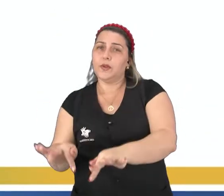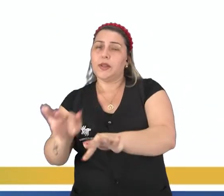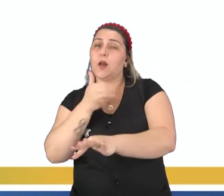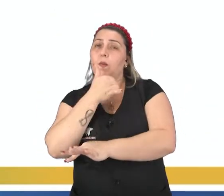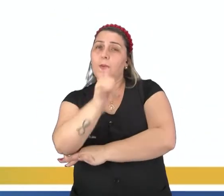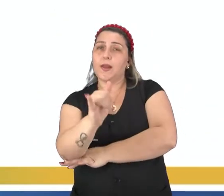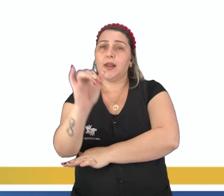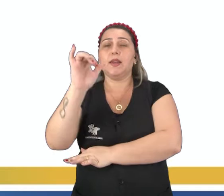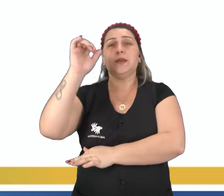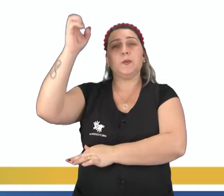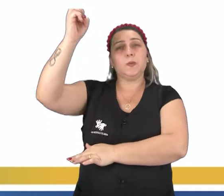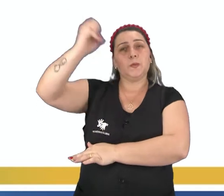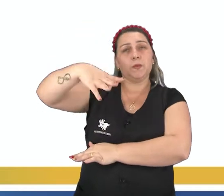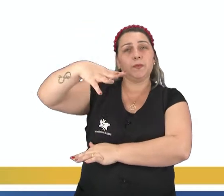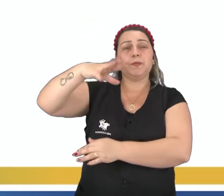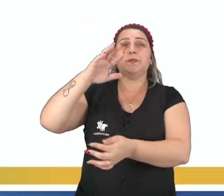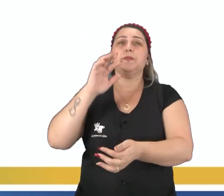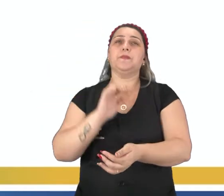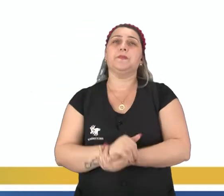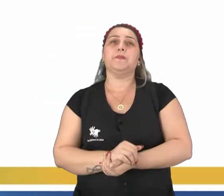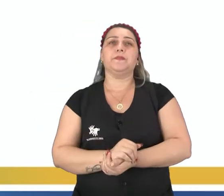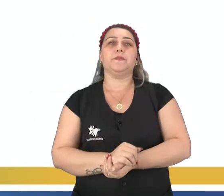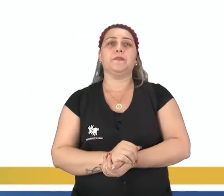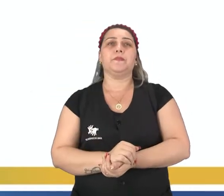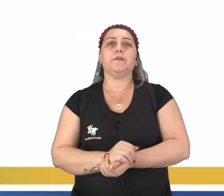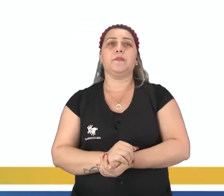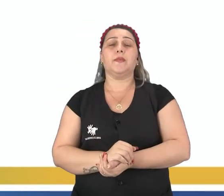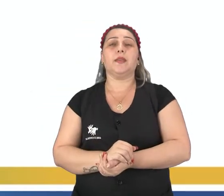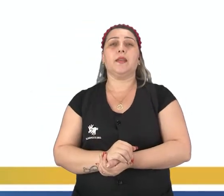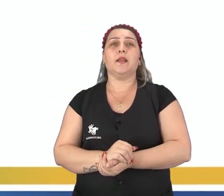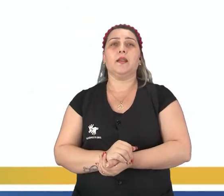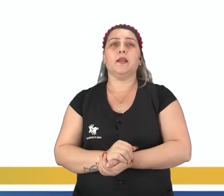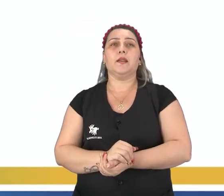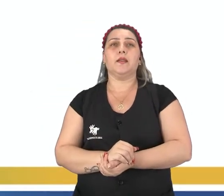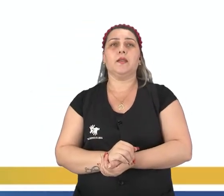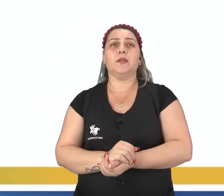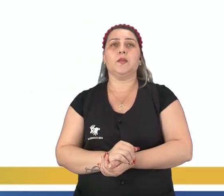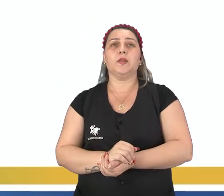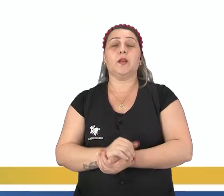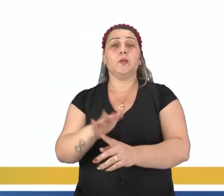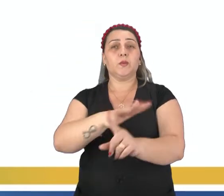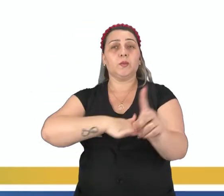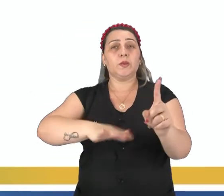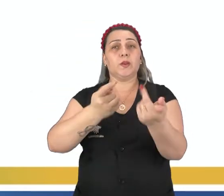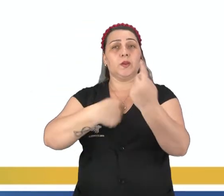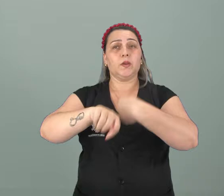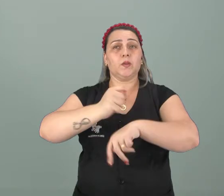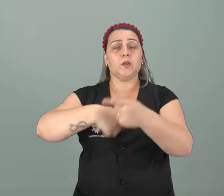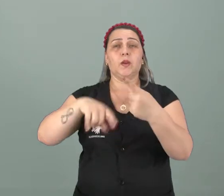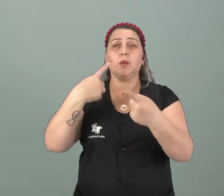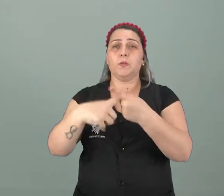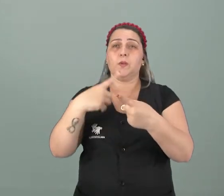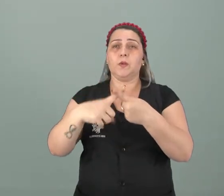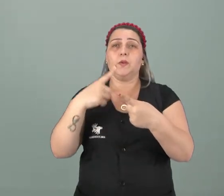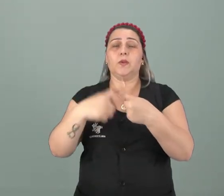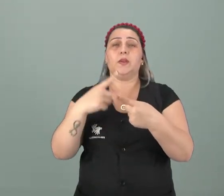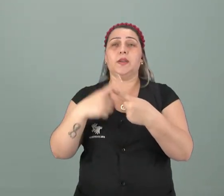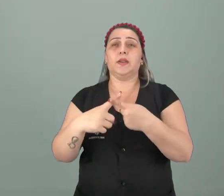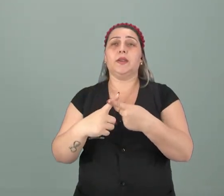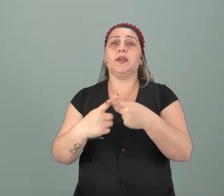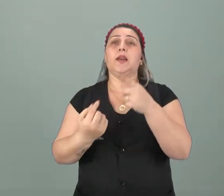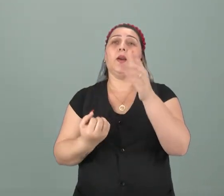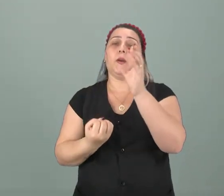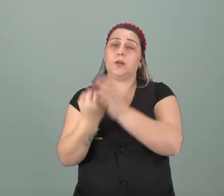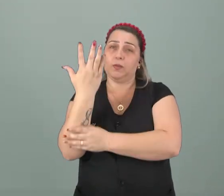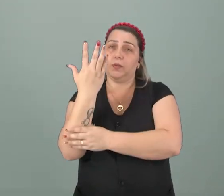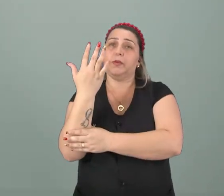energia elétrica, tá? Nesse caso, a maior implicação está na questão social e econômica, porque é um tipo de